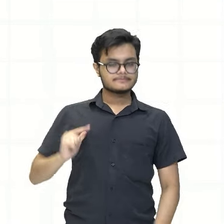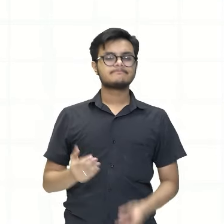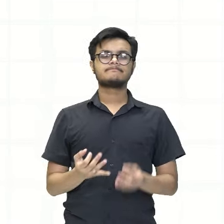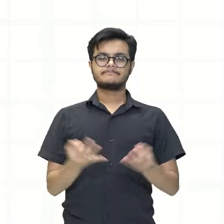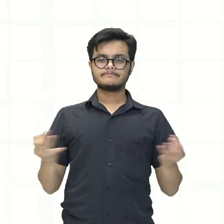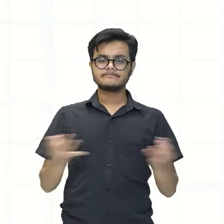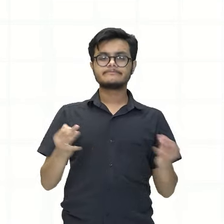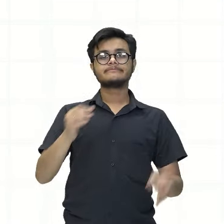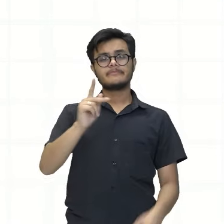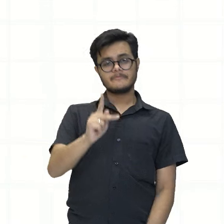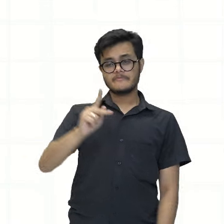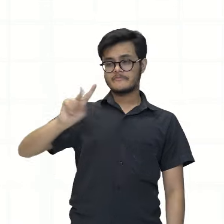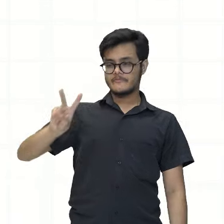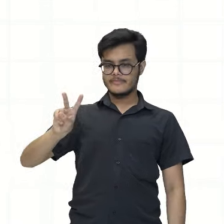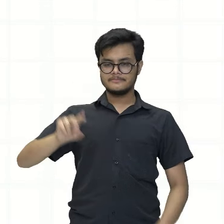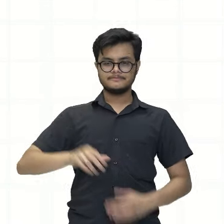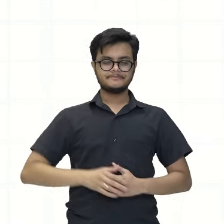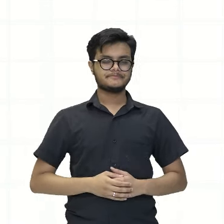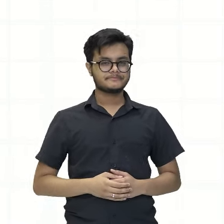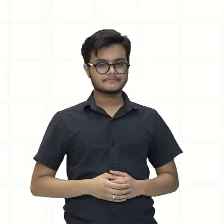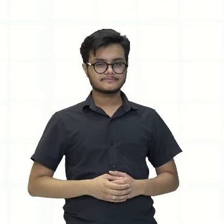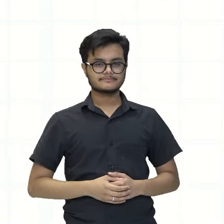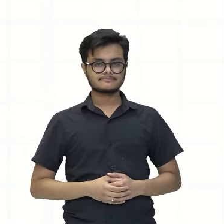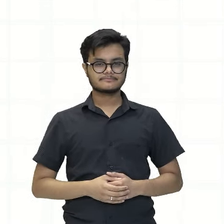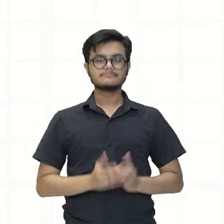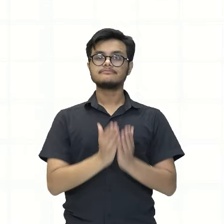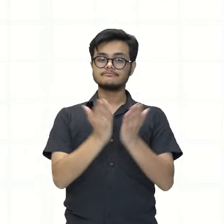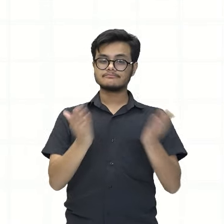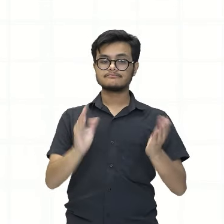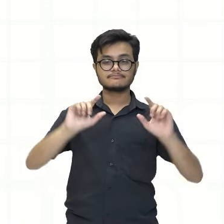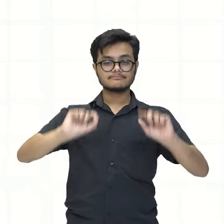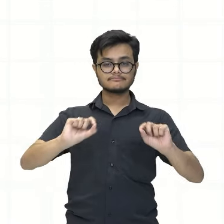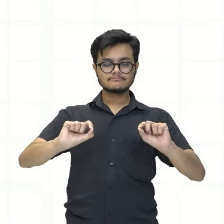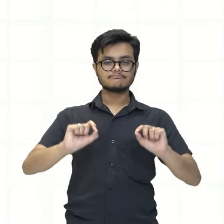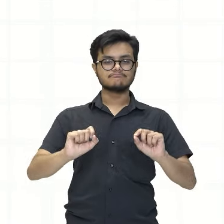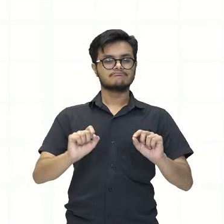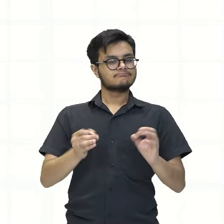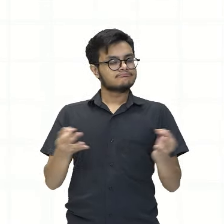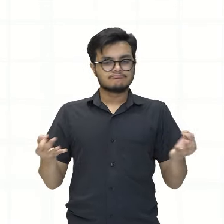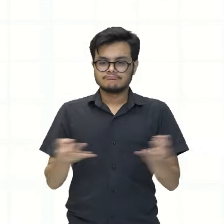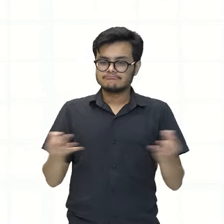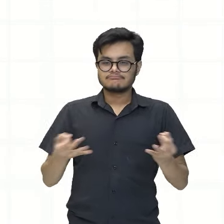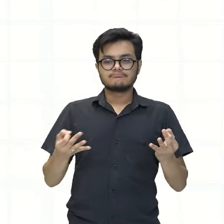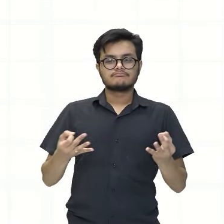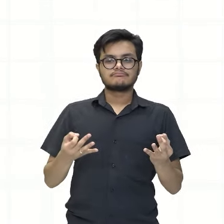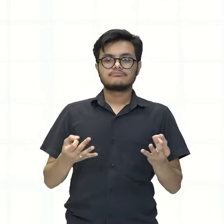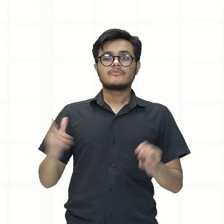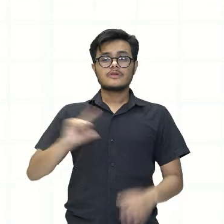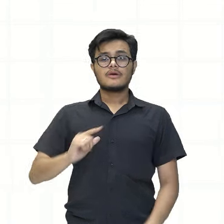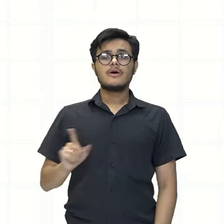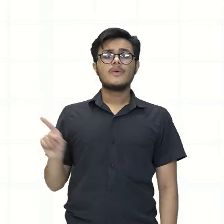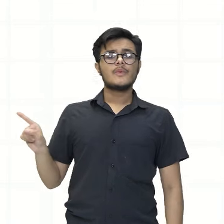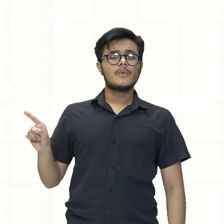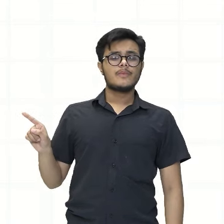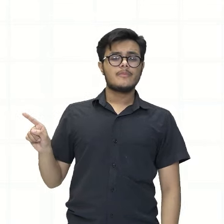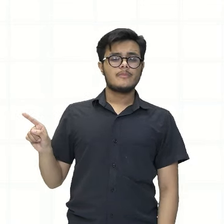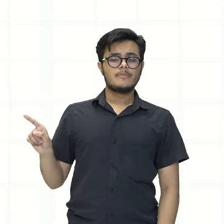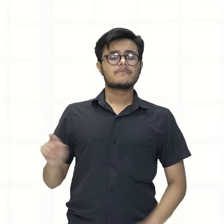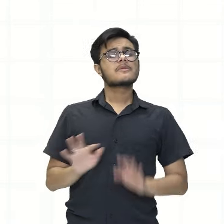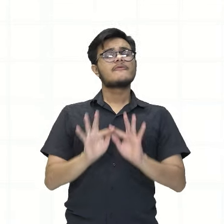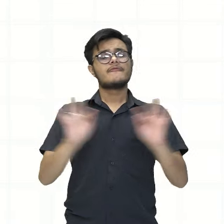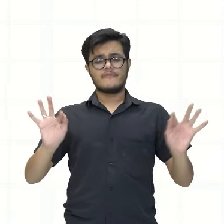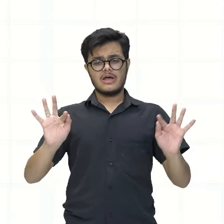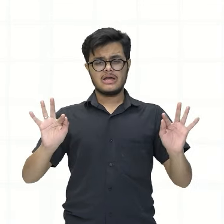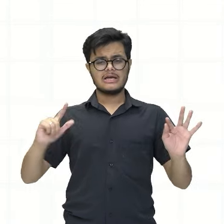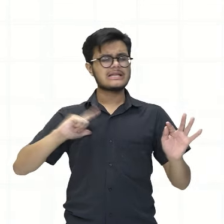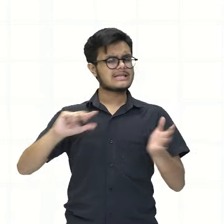predicado é verbal Tá bom então já me ajuda a responder a primeira coluna aqui da minha análise o